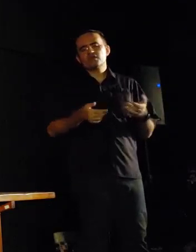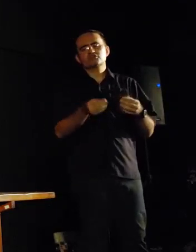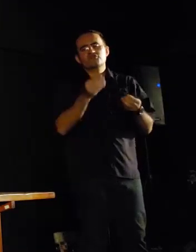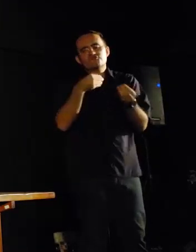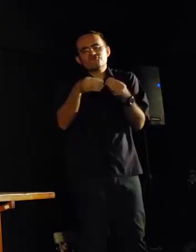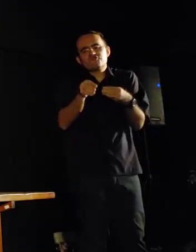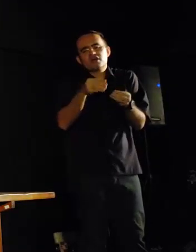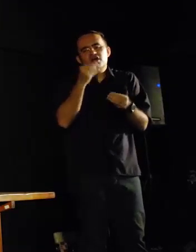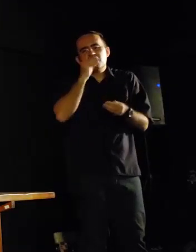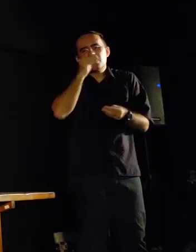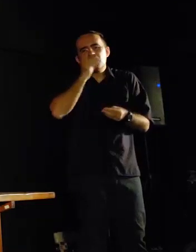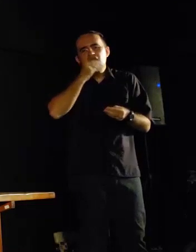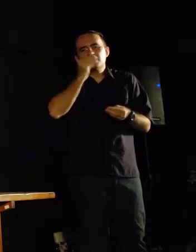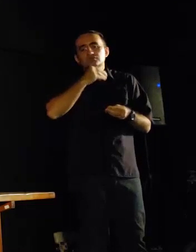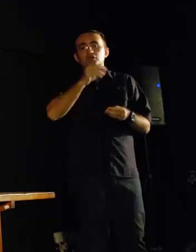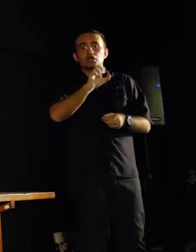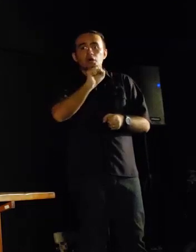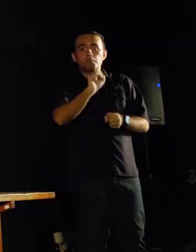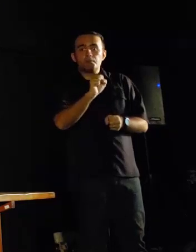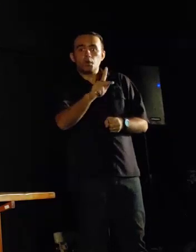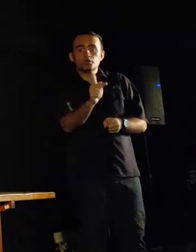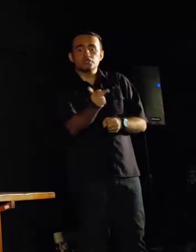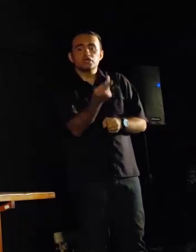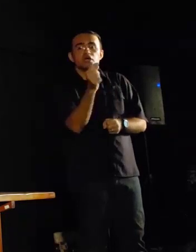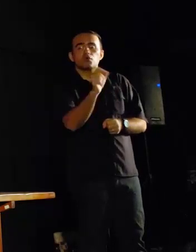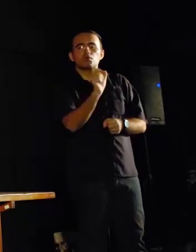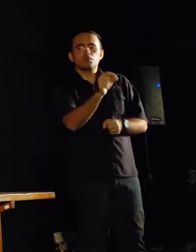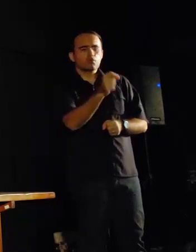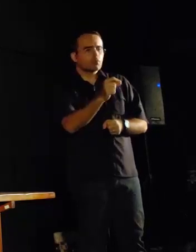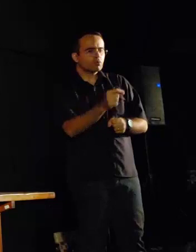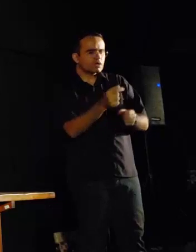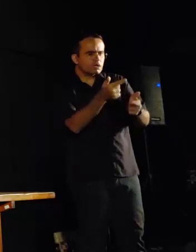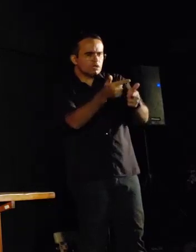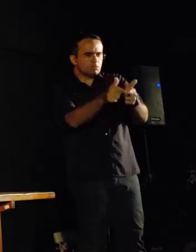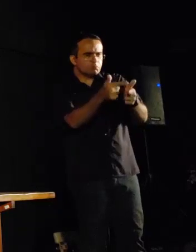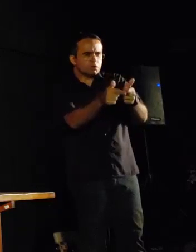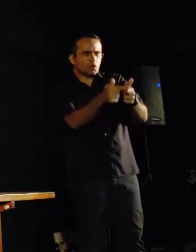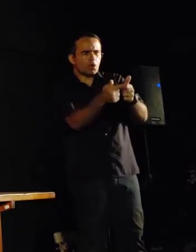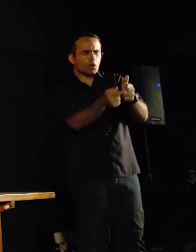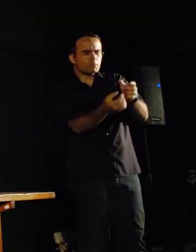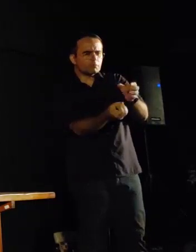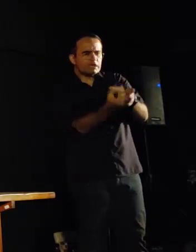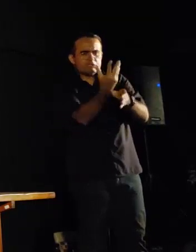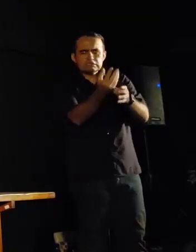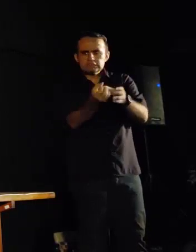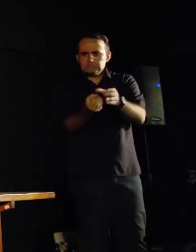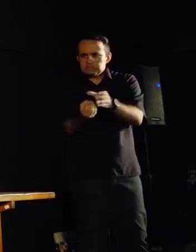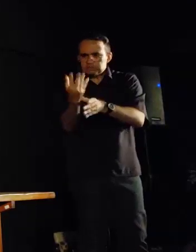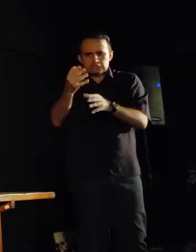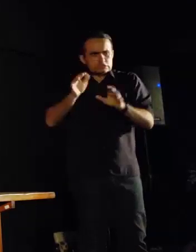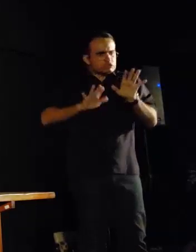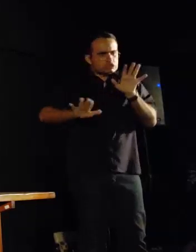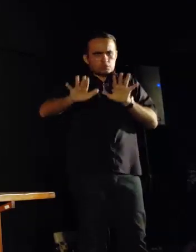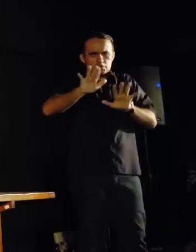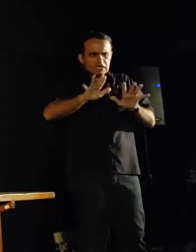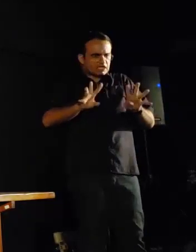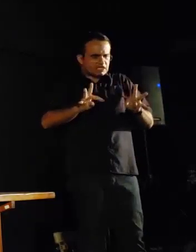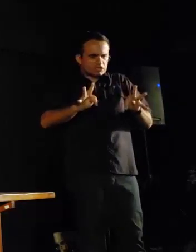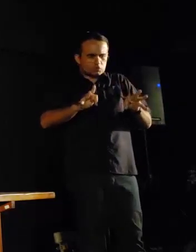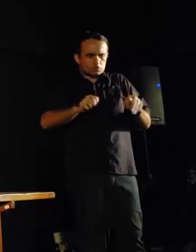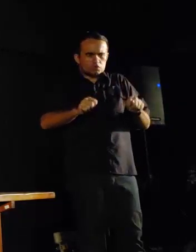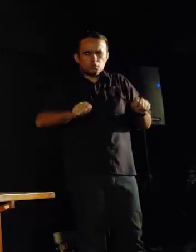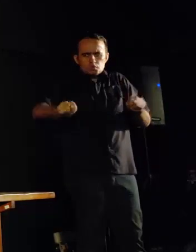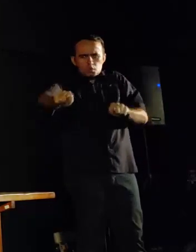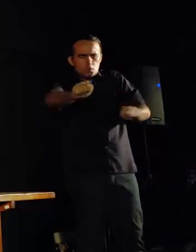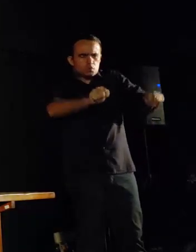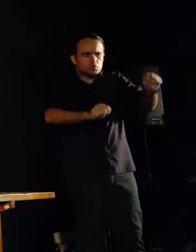a sedição pode vir de qualquer lugar. O governo frágil é aquele que precisa controlar tudo, todos os lados, porque